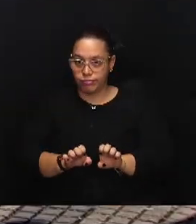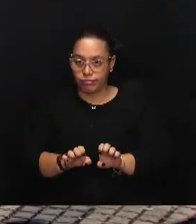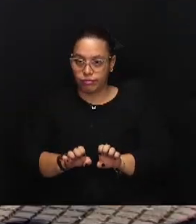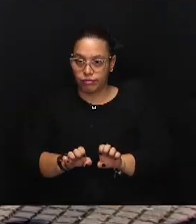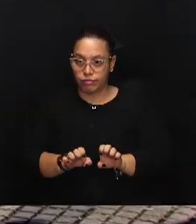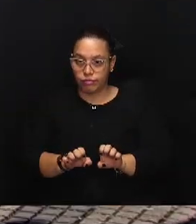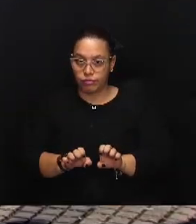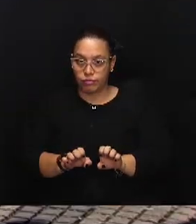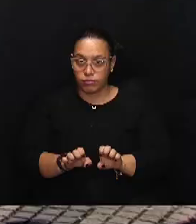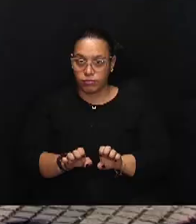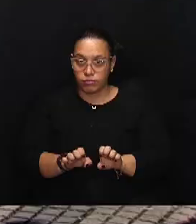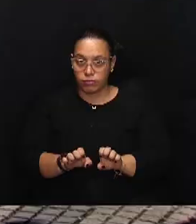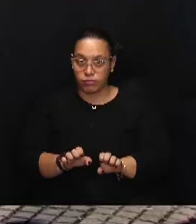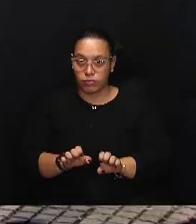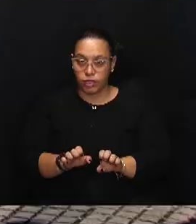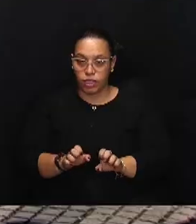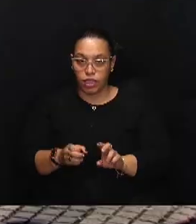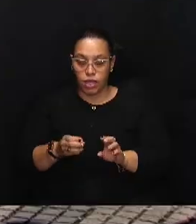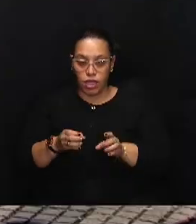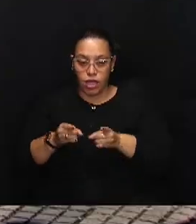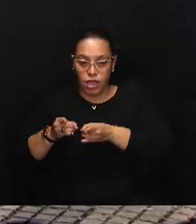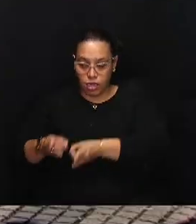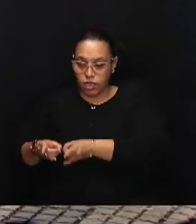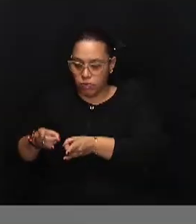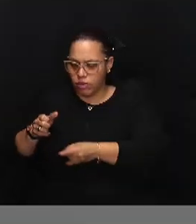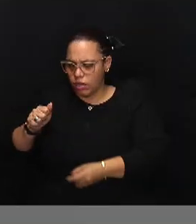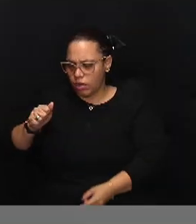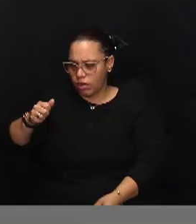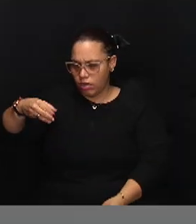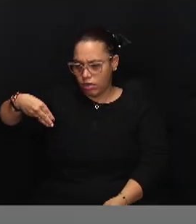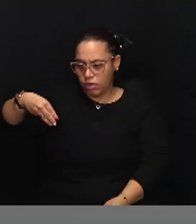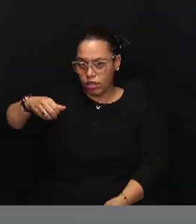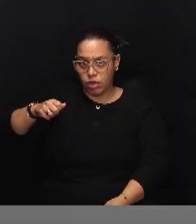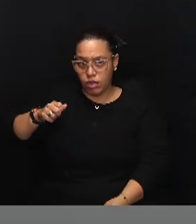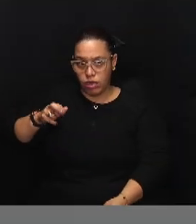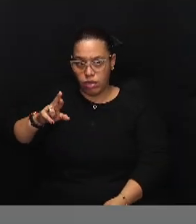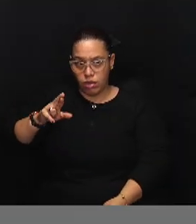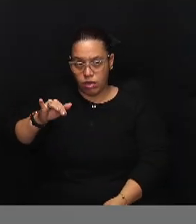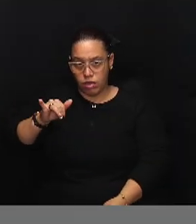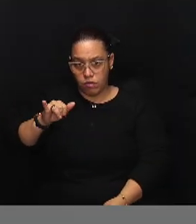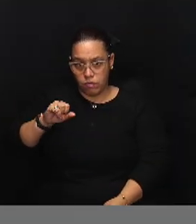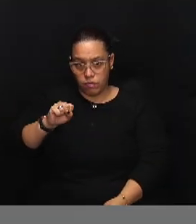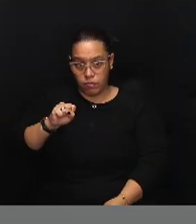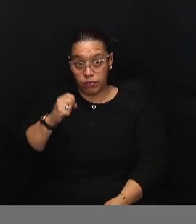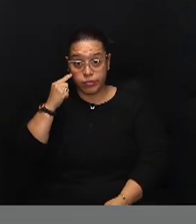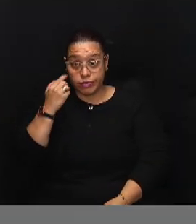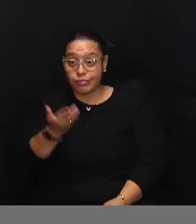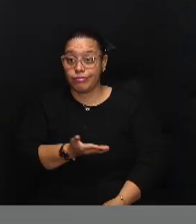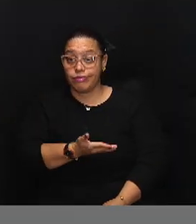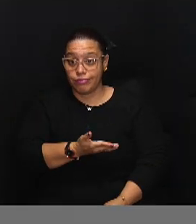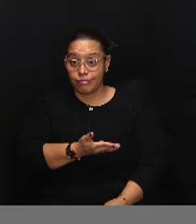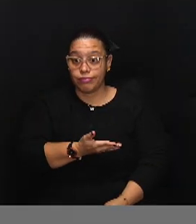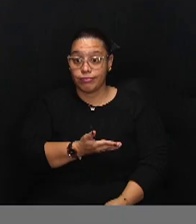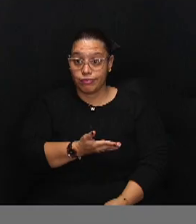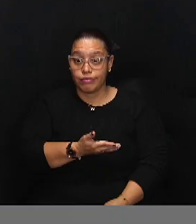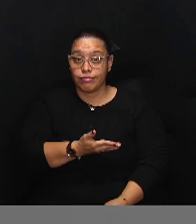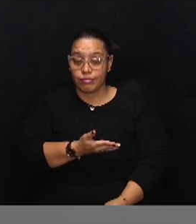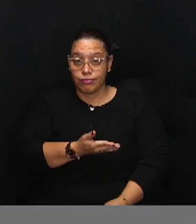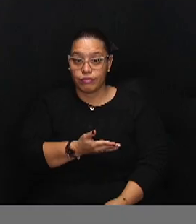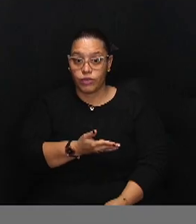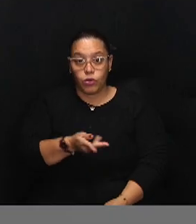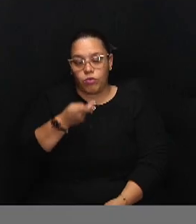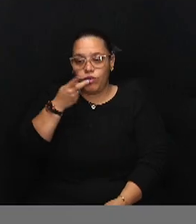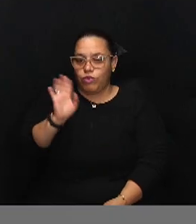o Campo dos Amarais, o Cemitério dos Amarais. O Cemitério dos Amarais está a dona Laudelina de Campos Melo. que já vai vir uma surpresa aí, eu prefiro não